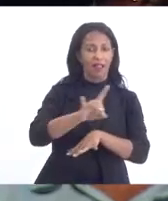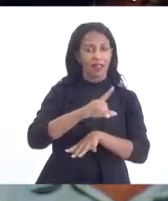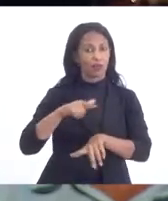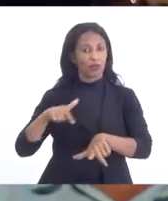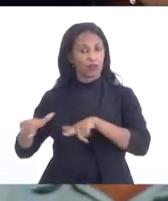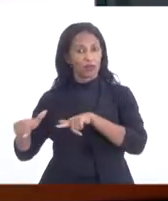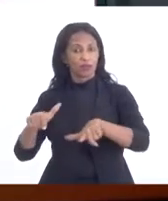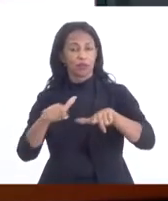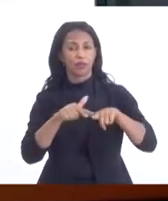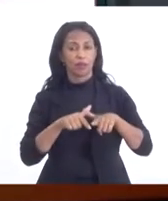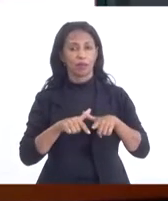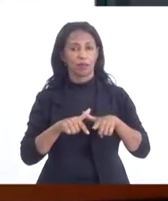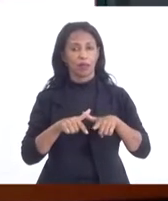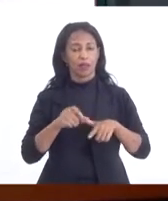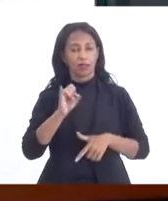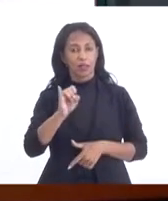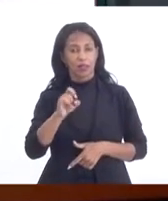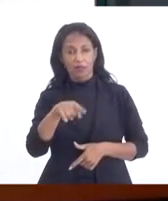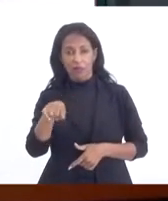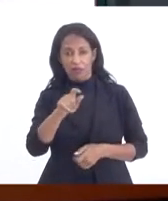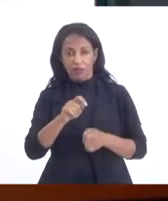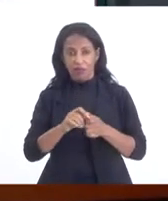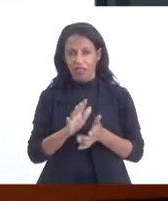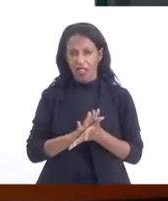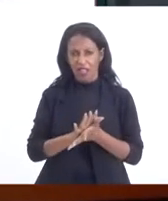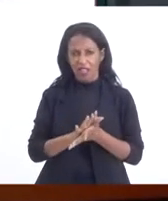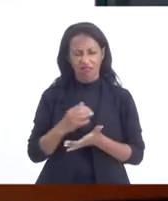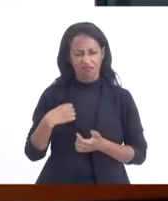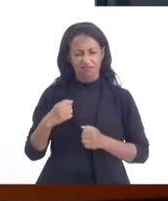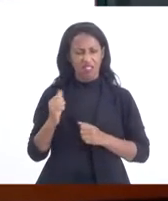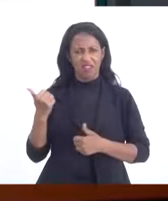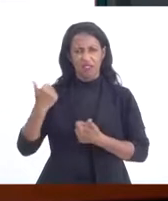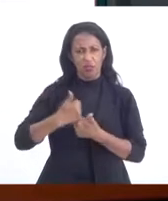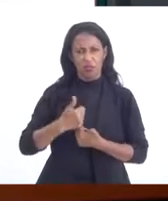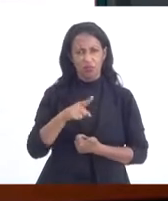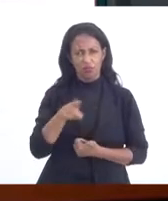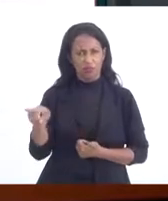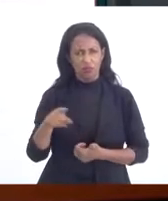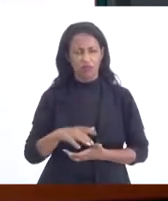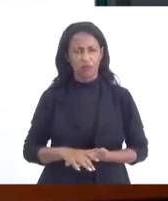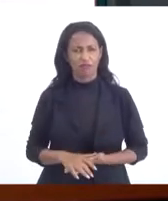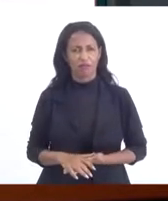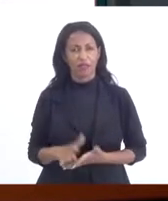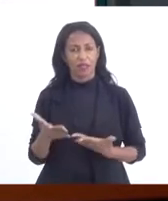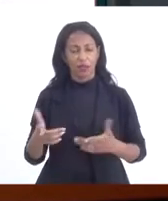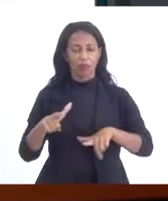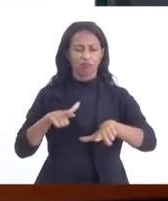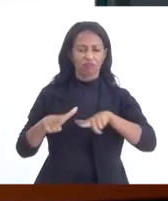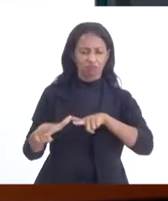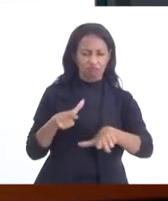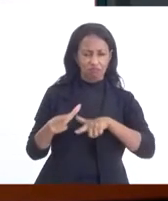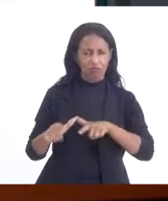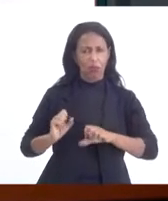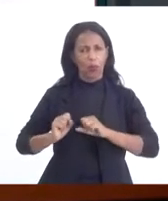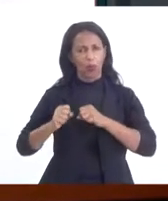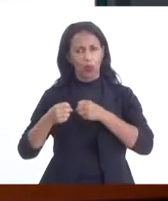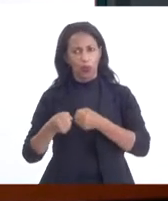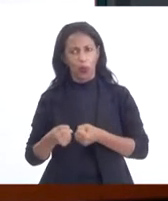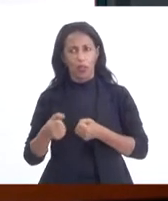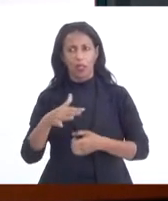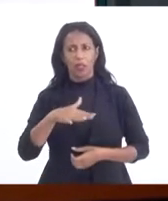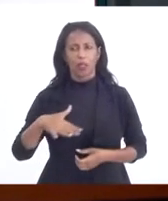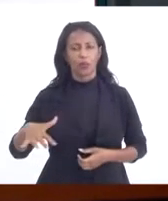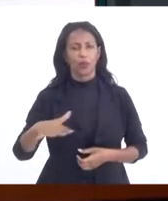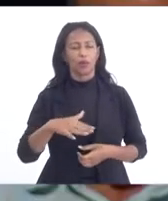tarefa. Se você não fizer, ninguém vai fazer. Então, trabalhamos e o campo